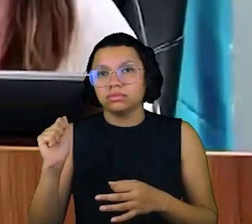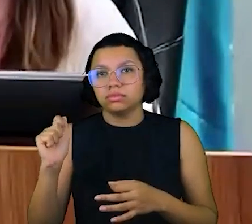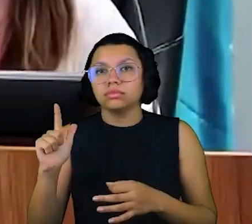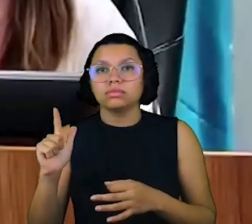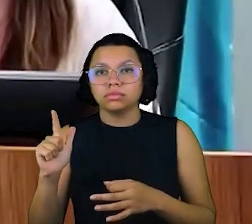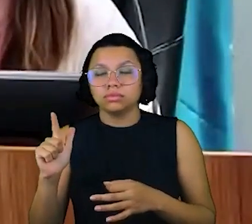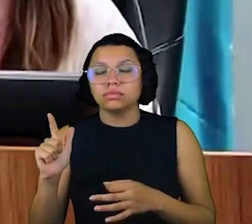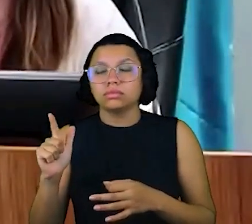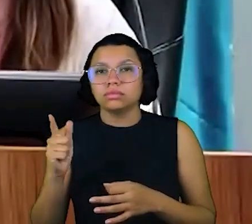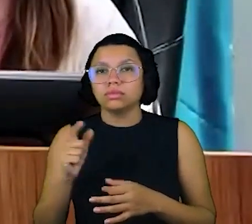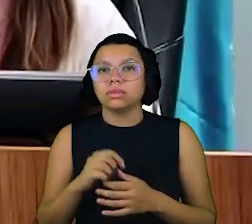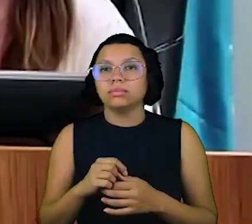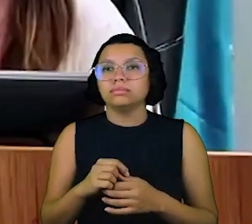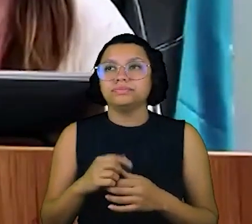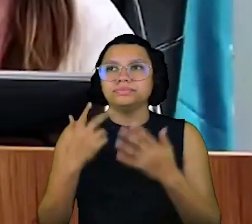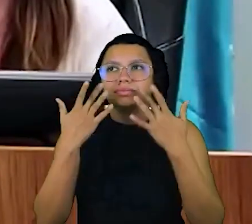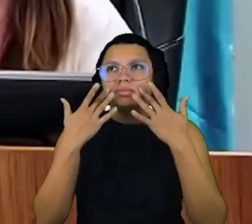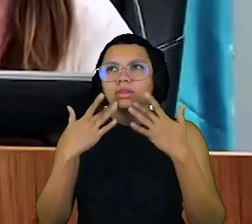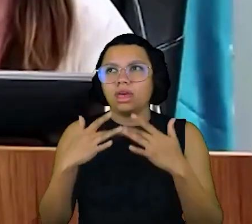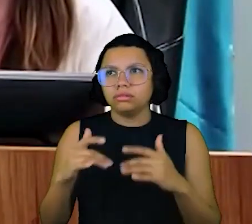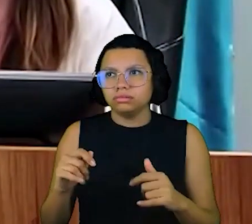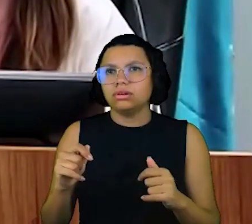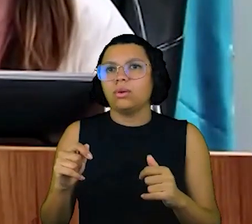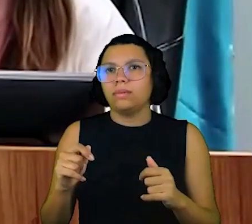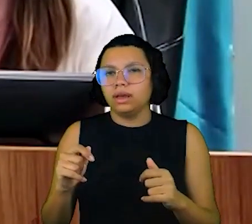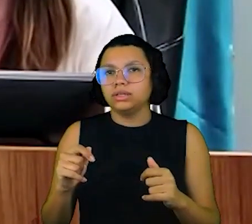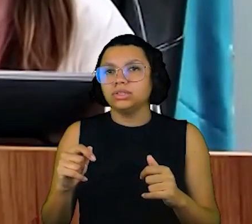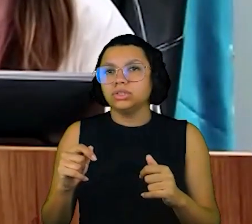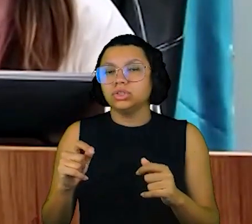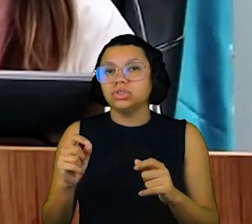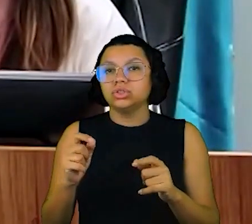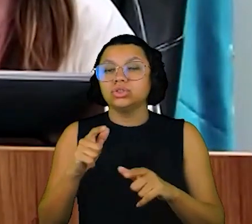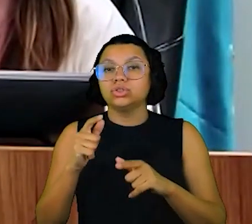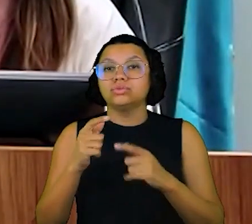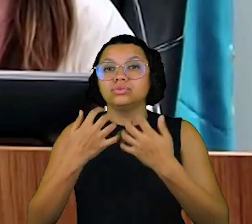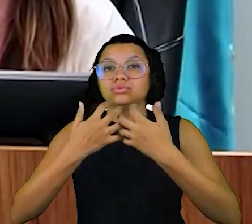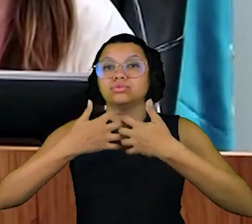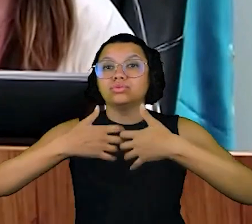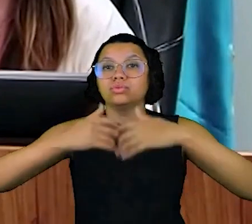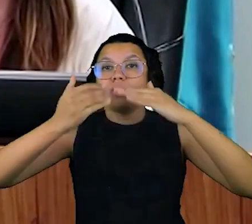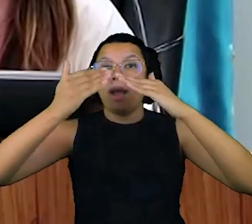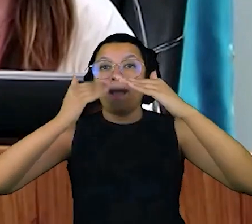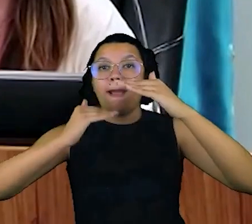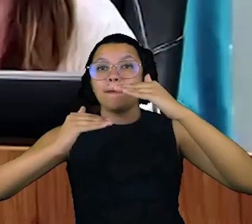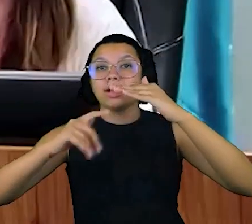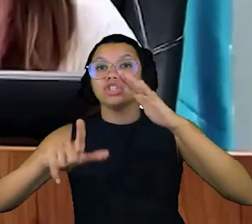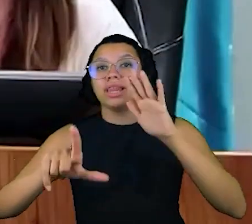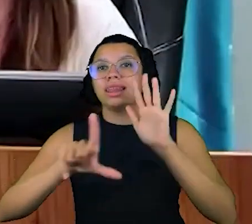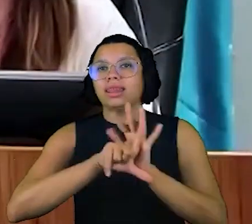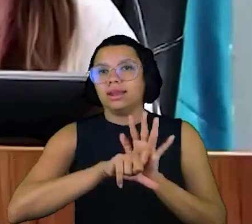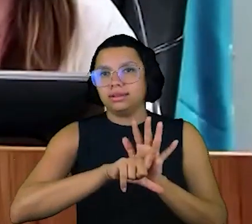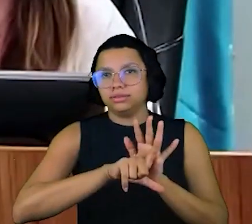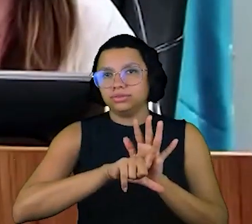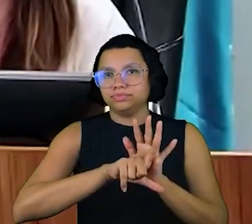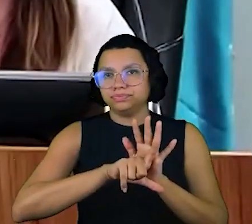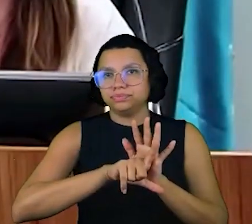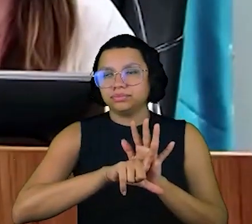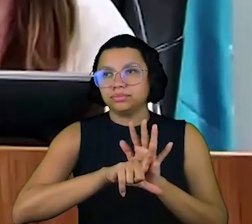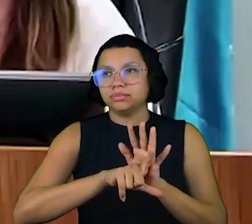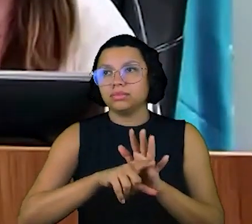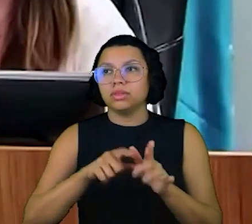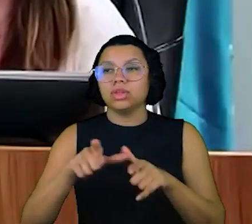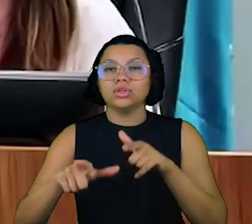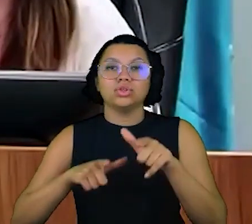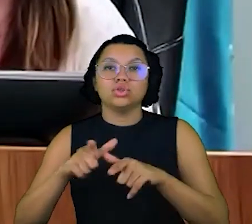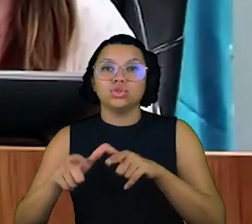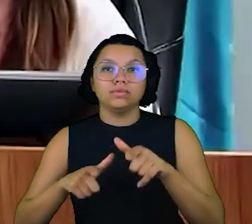jurisdicional. Toda atividade estatal, naturalmente, age debaixo de legalidade.